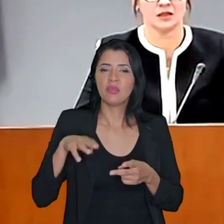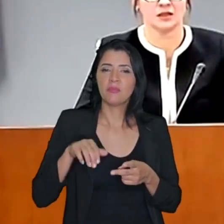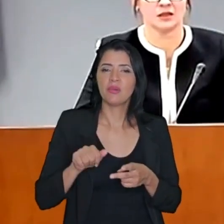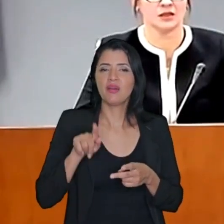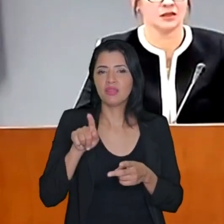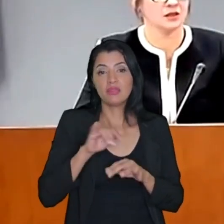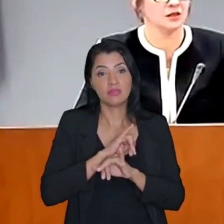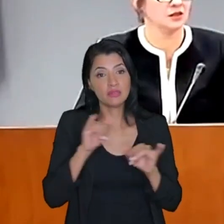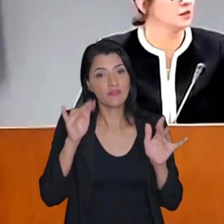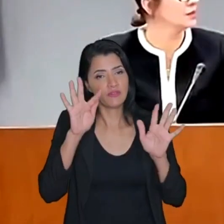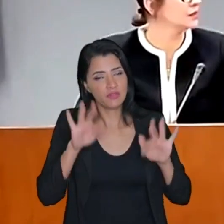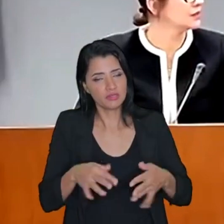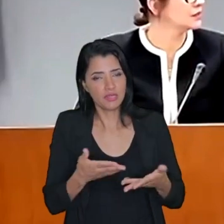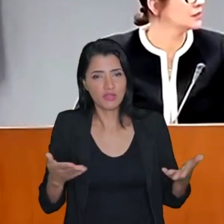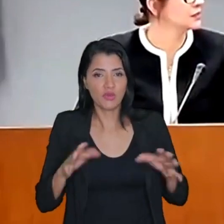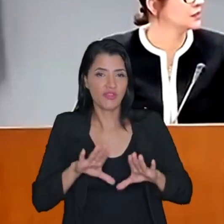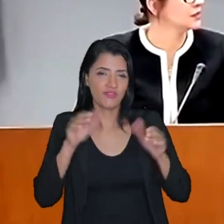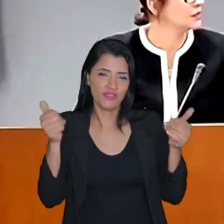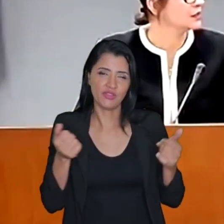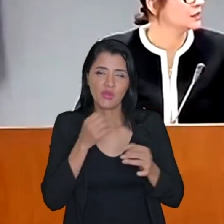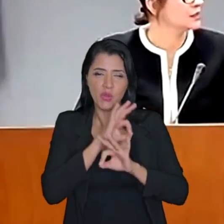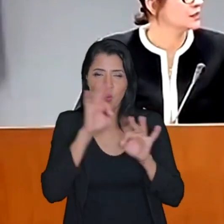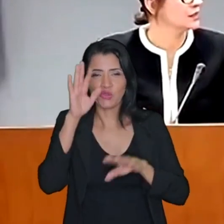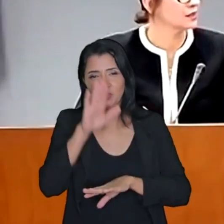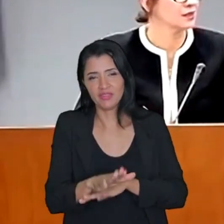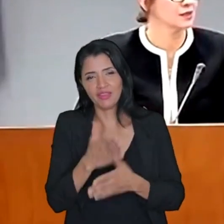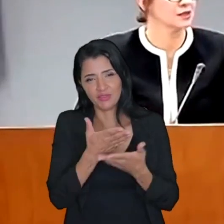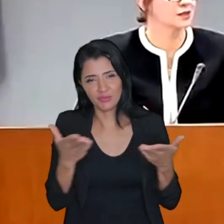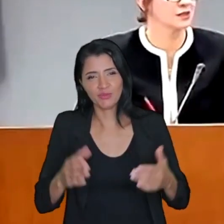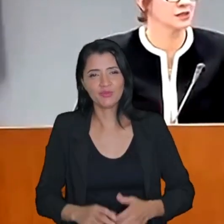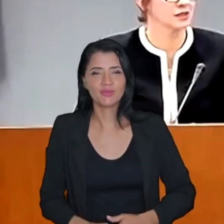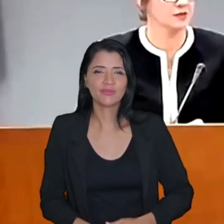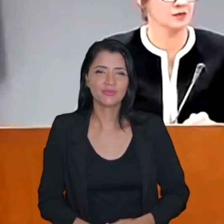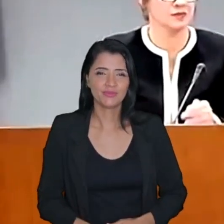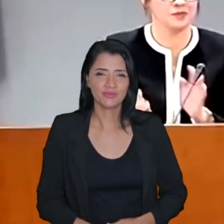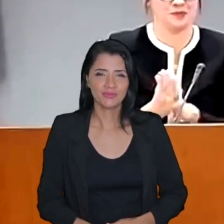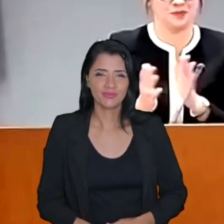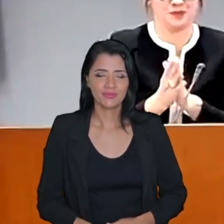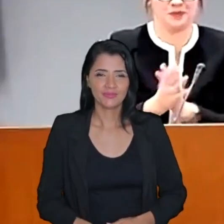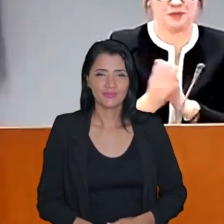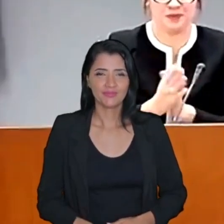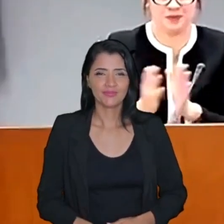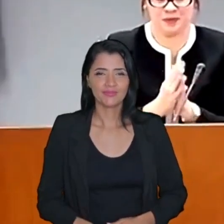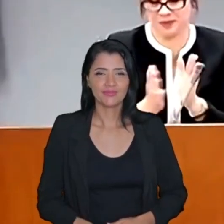e declaro encerrado, então, o evento e uma ótima tarde para todo mundo.